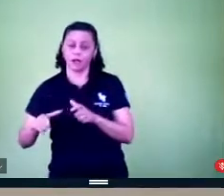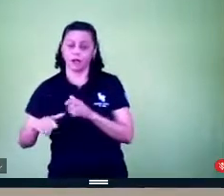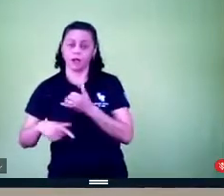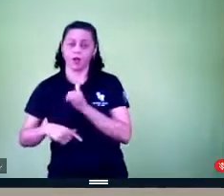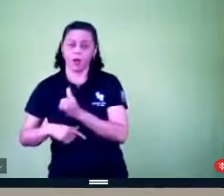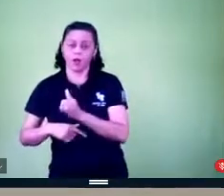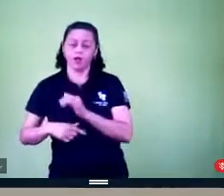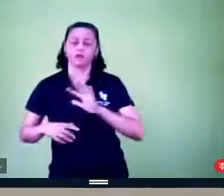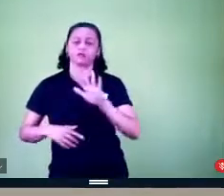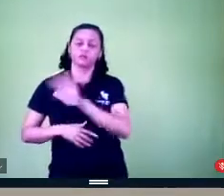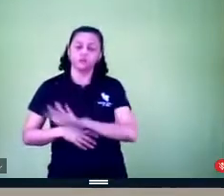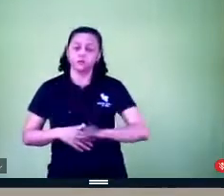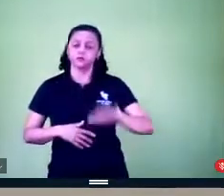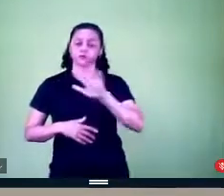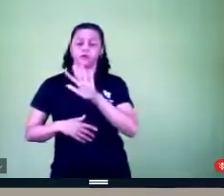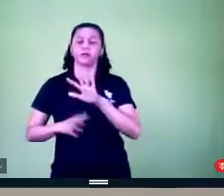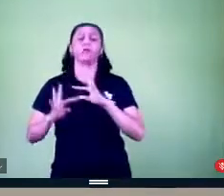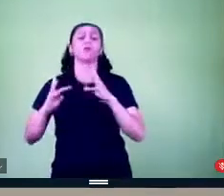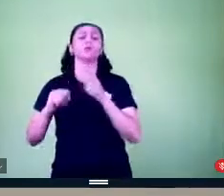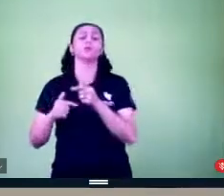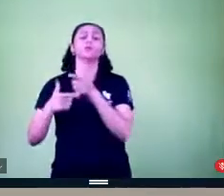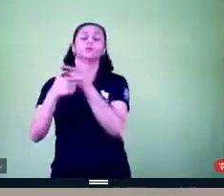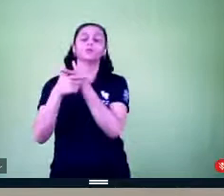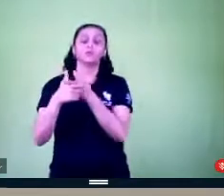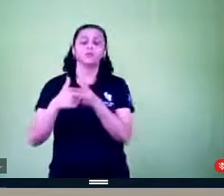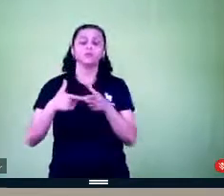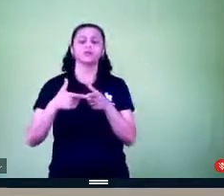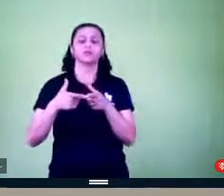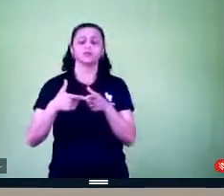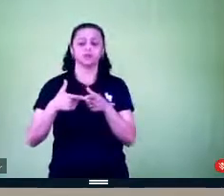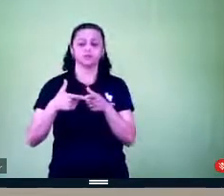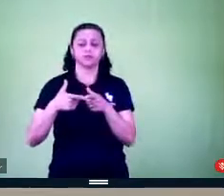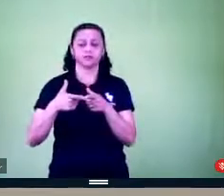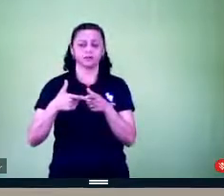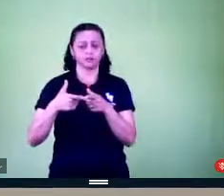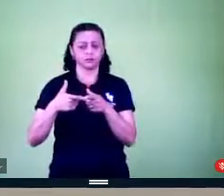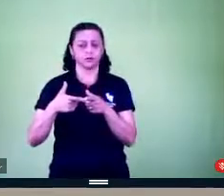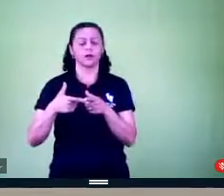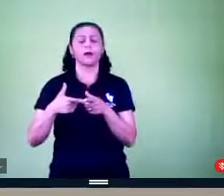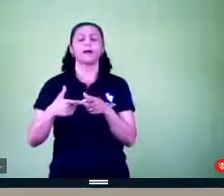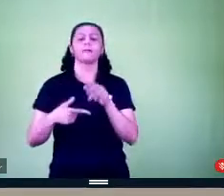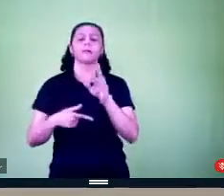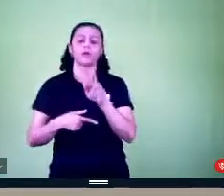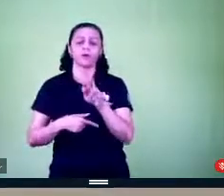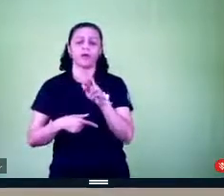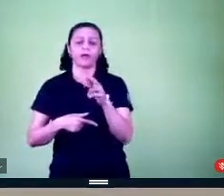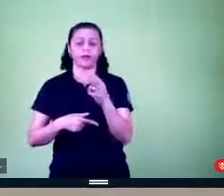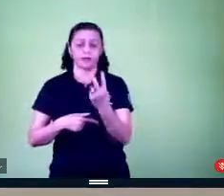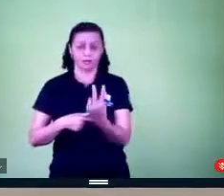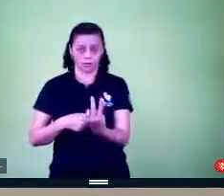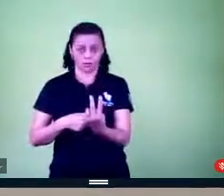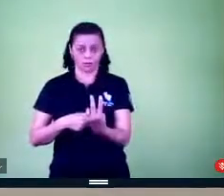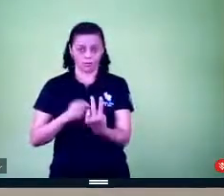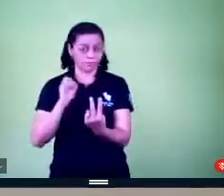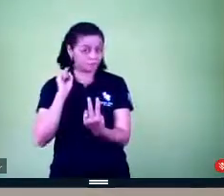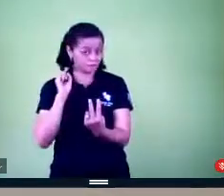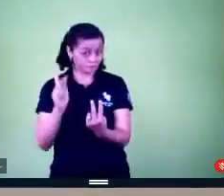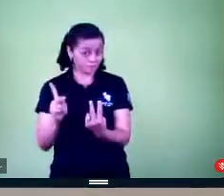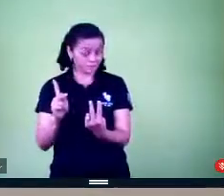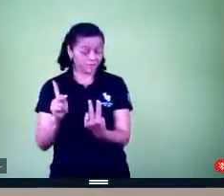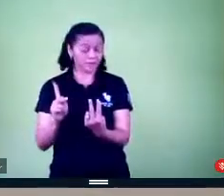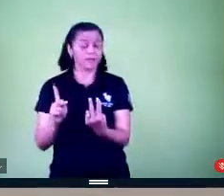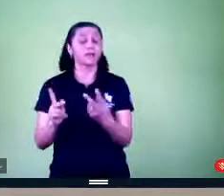dividido pelo R2 aqui, ó. Esse R2 está aqui, ok? Se é assim, corta esse R2 com